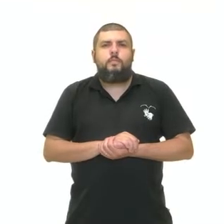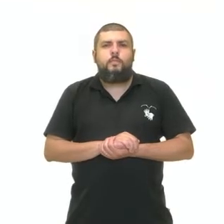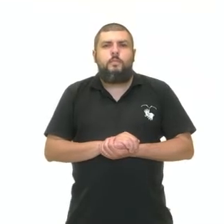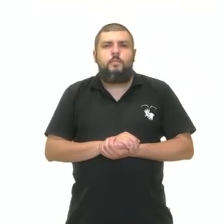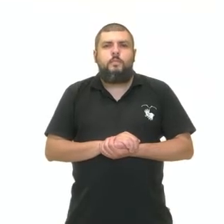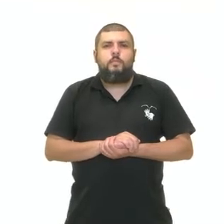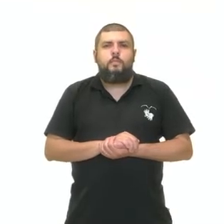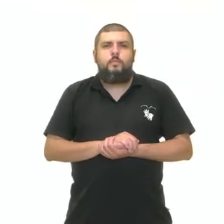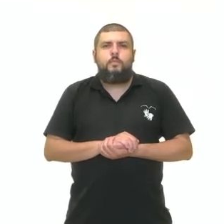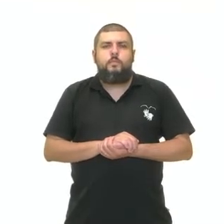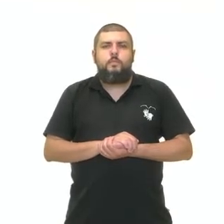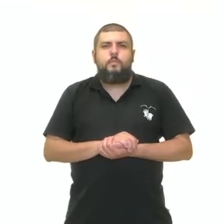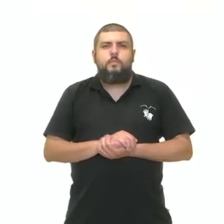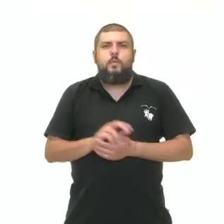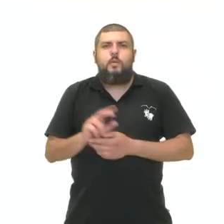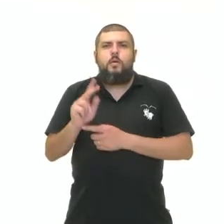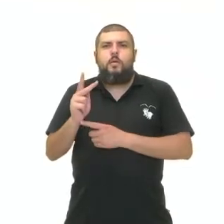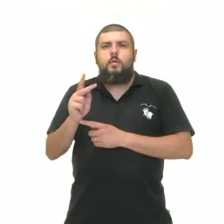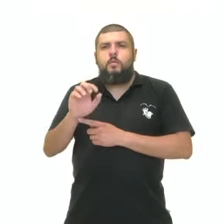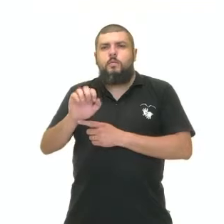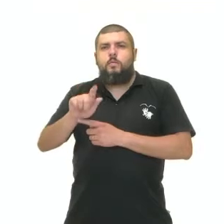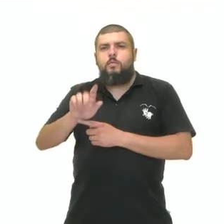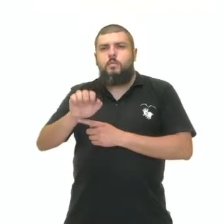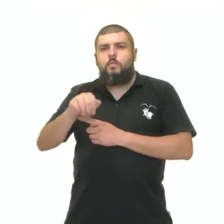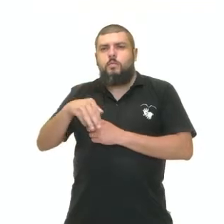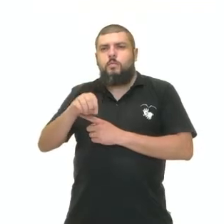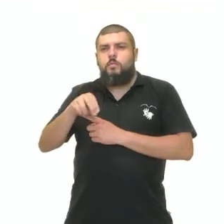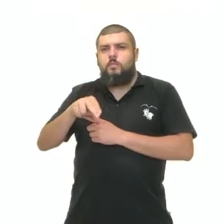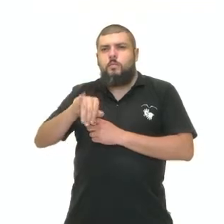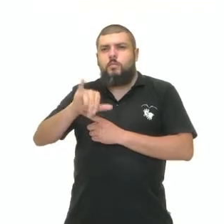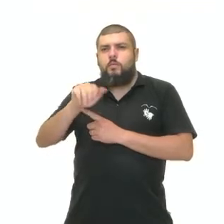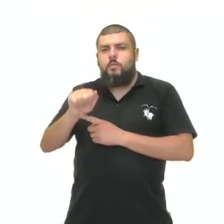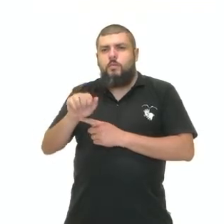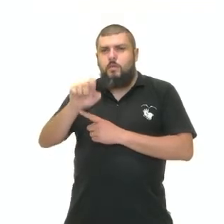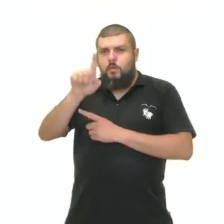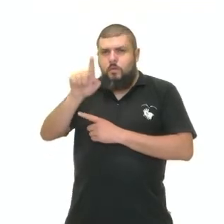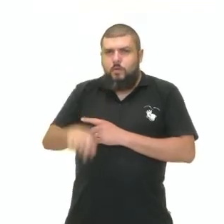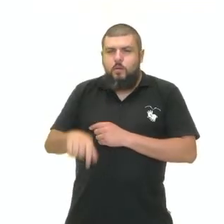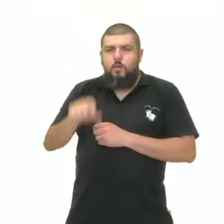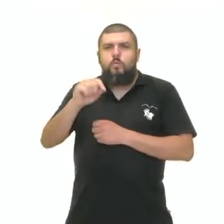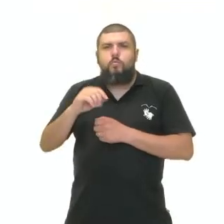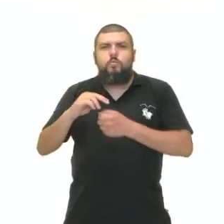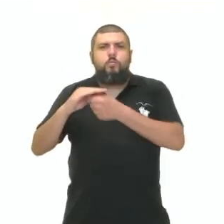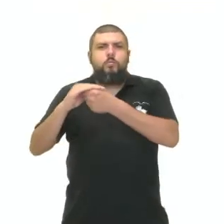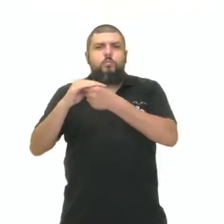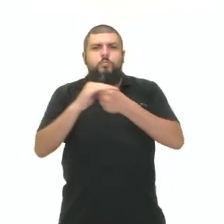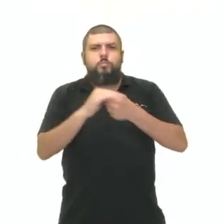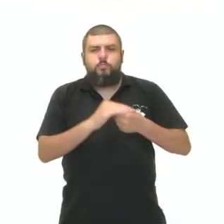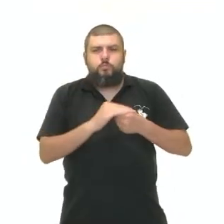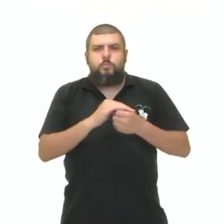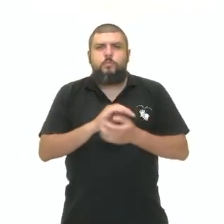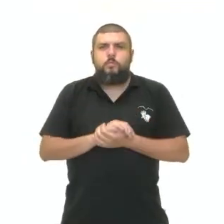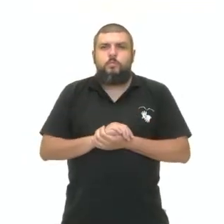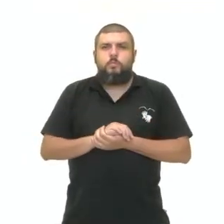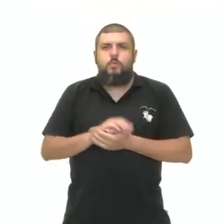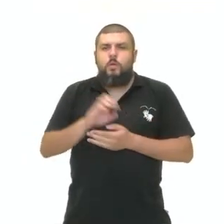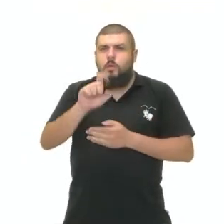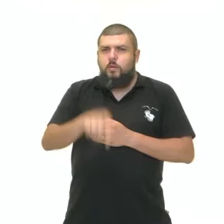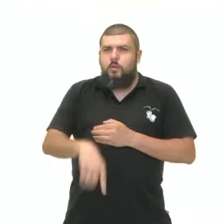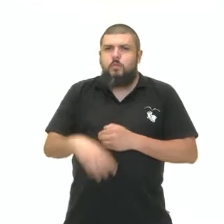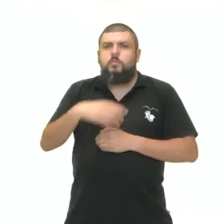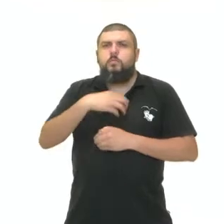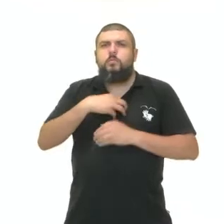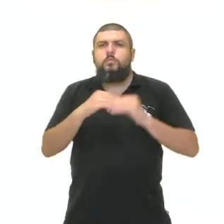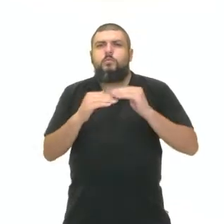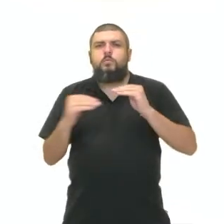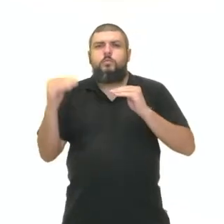A hegemonia, então, a palavra hegemonia, ela vem da dominância de um ponto de vista sobre os outros, uma ideia de supremacia. Então, a hegemonia